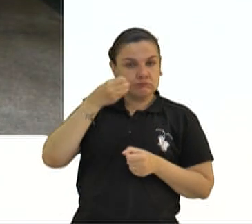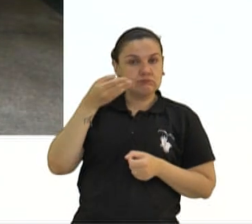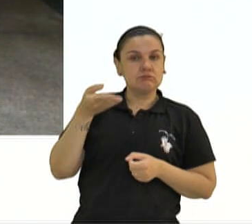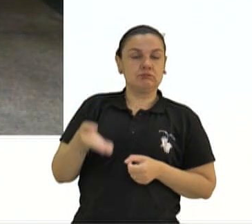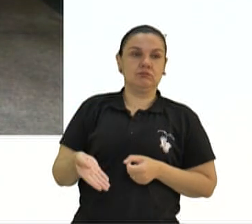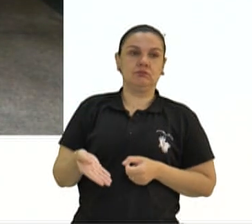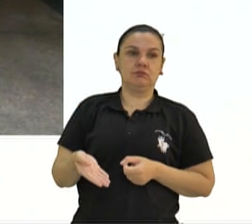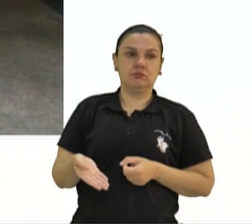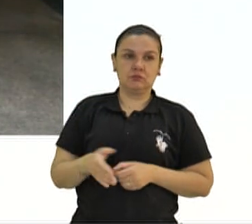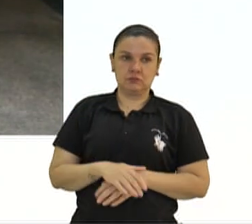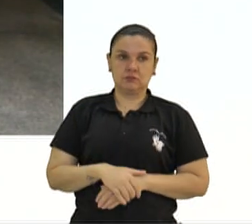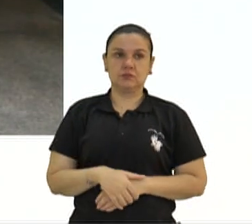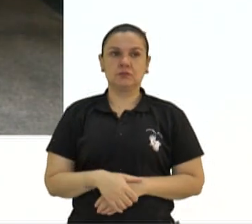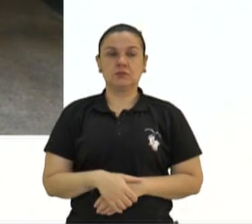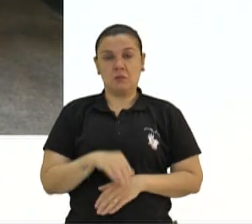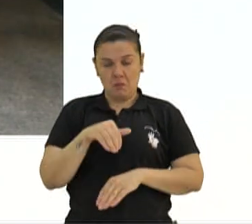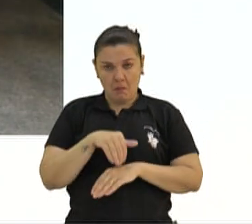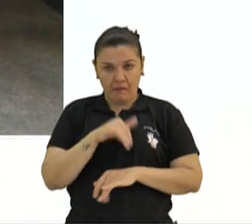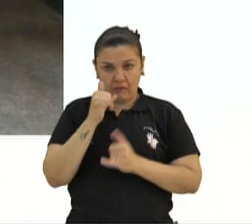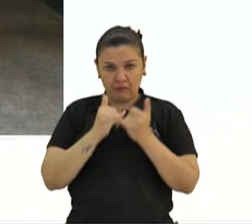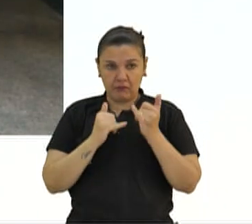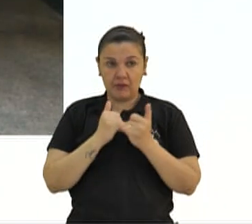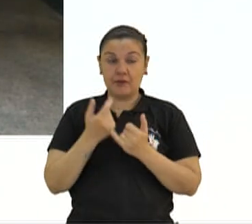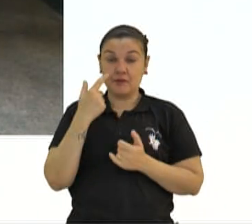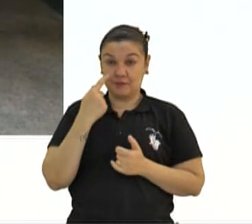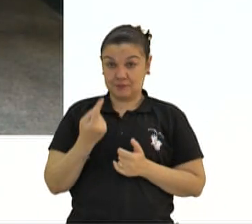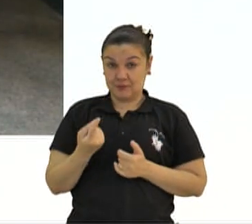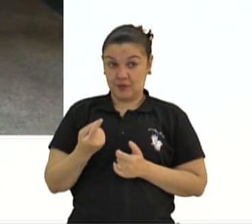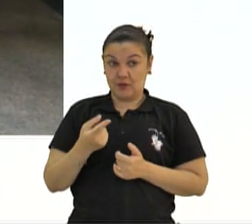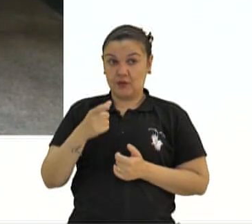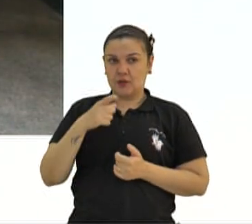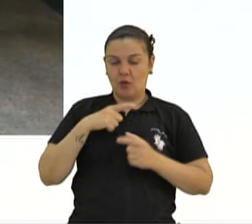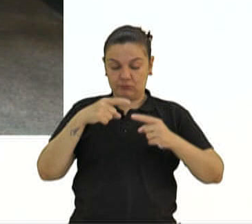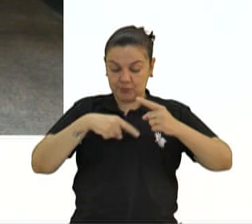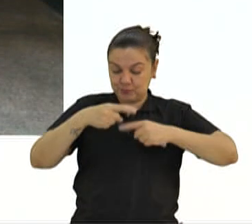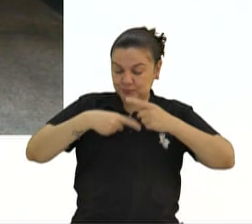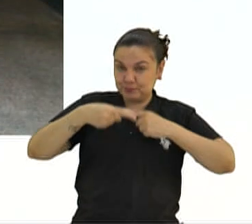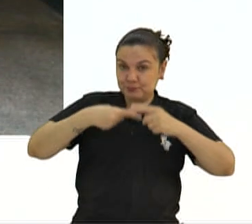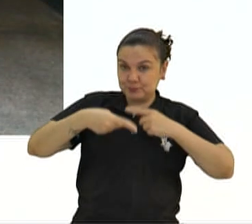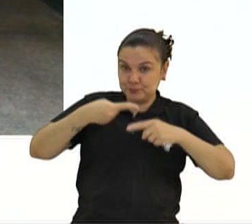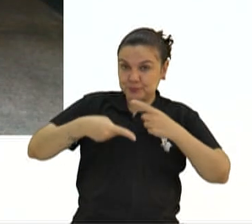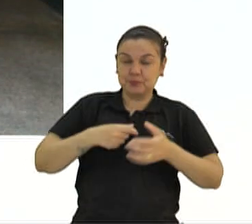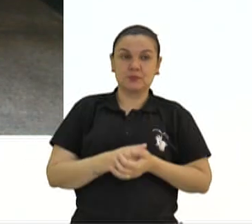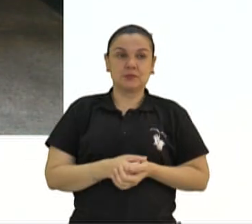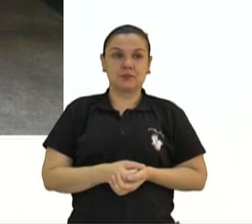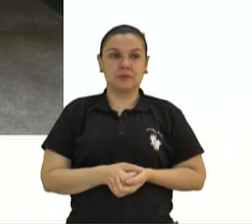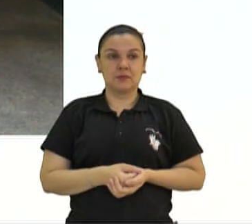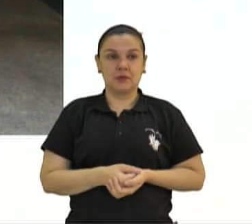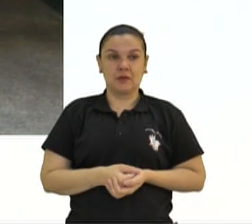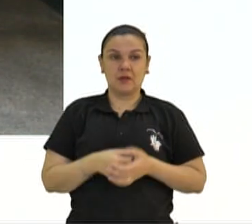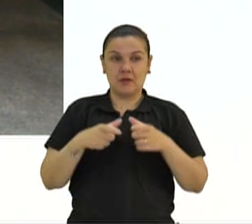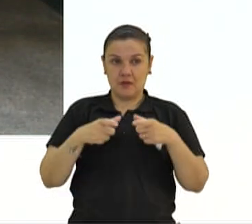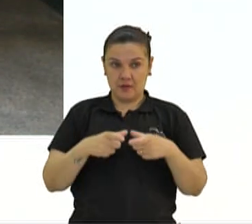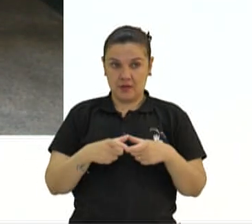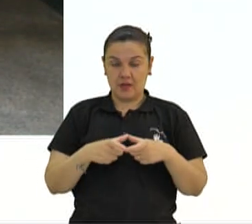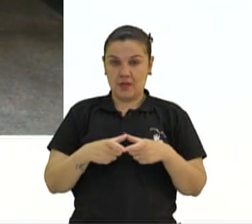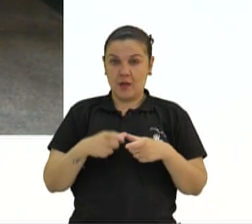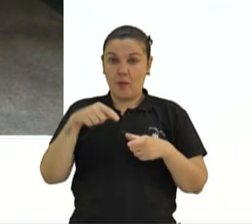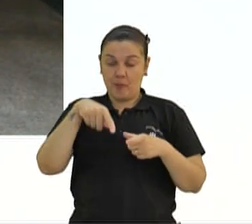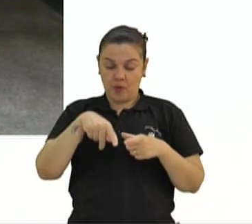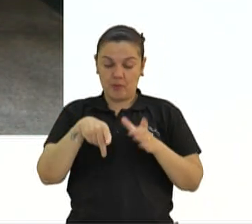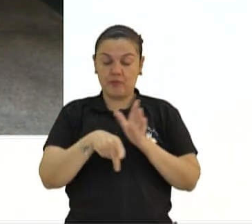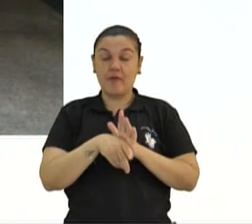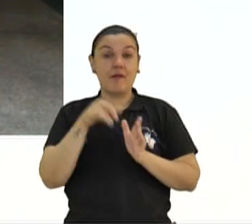mais fidedignamente possível, né? E nós temos aqui uma bobina enrolada e um galvanômetro, que é um instrumento para